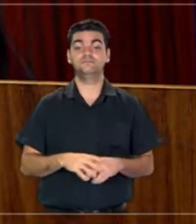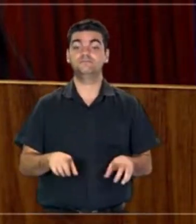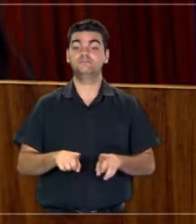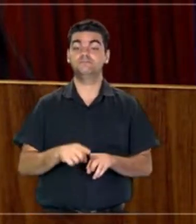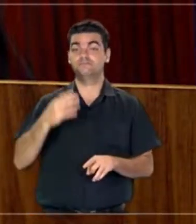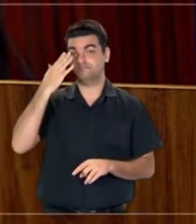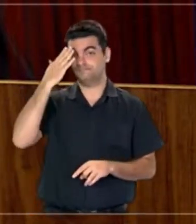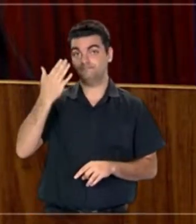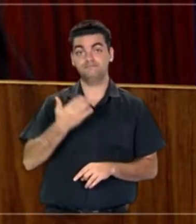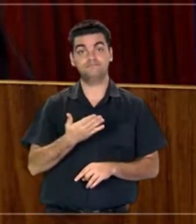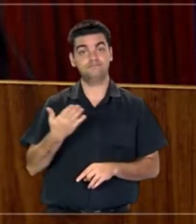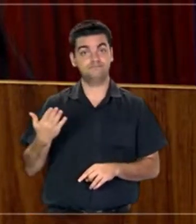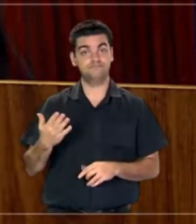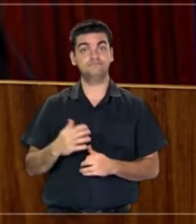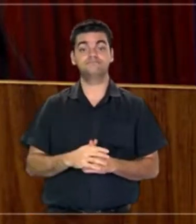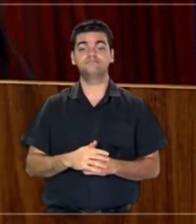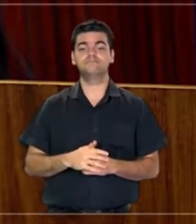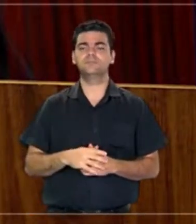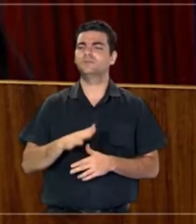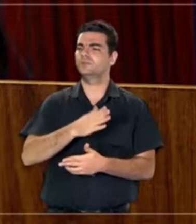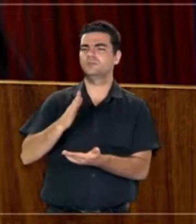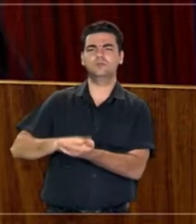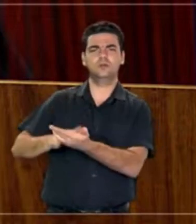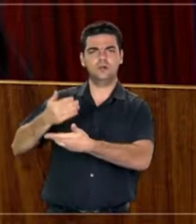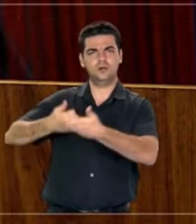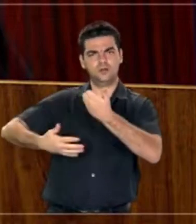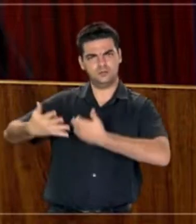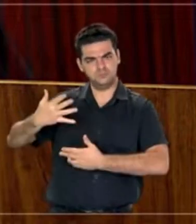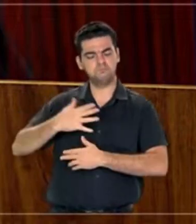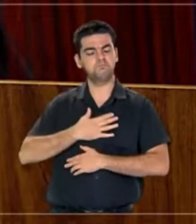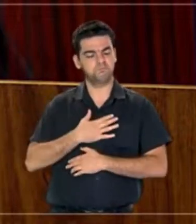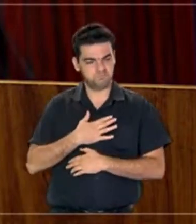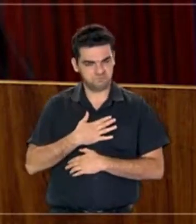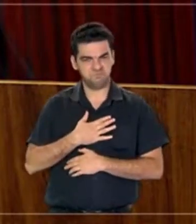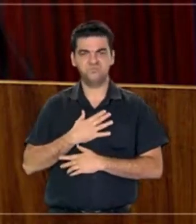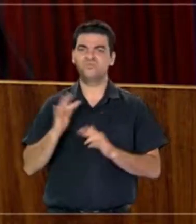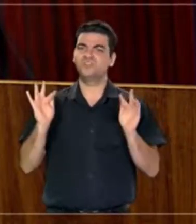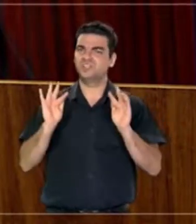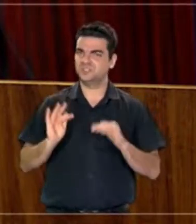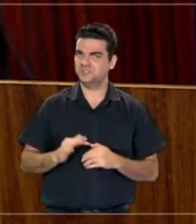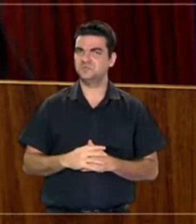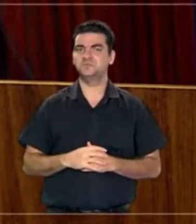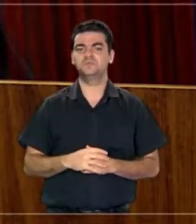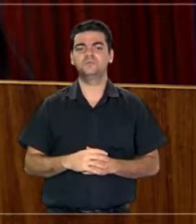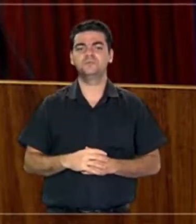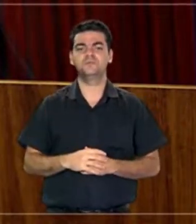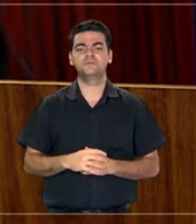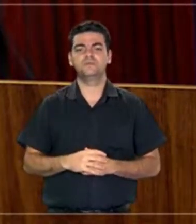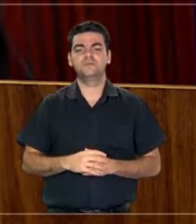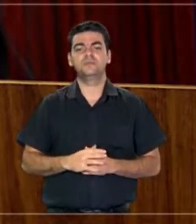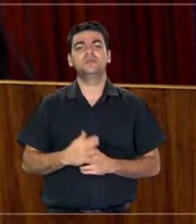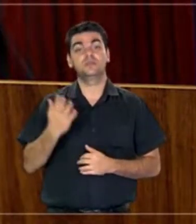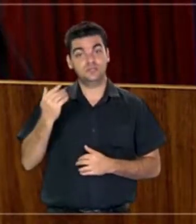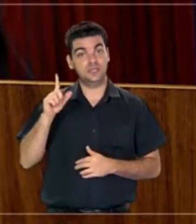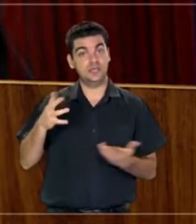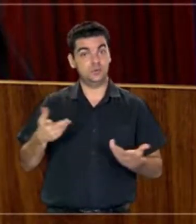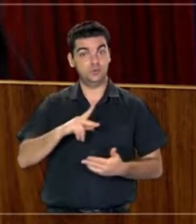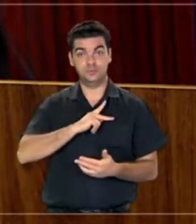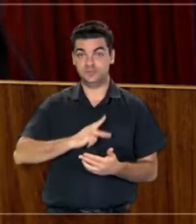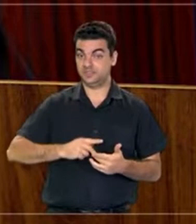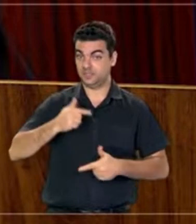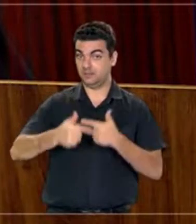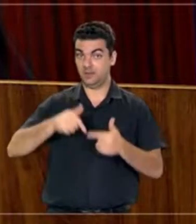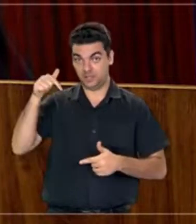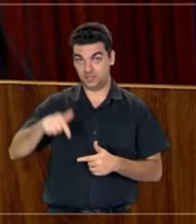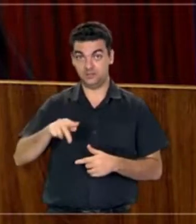Agradeço também, presidente, as palavras de Vossa Excelência, palavras não somente do presidente